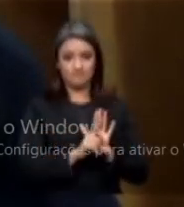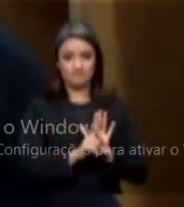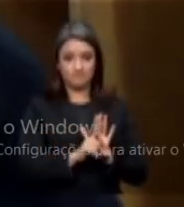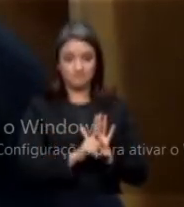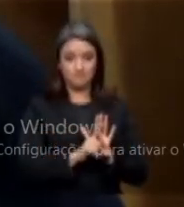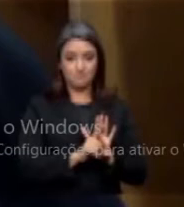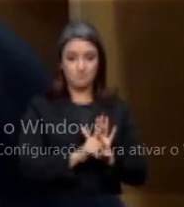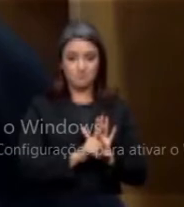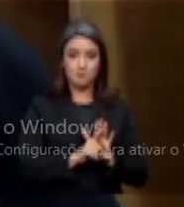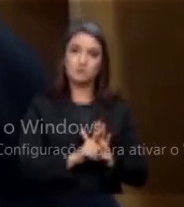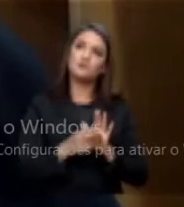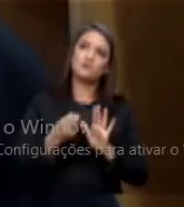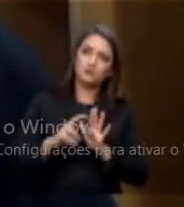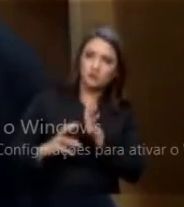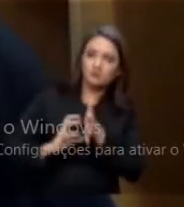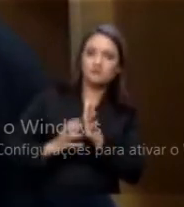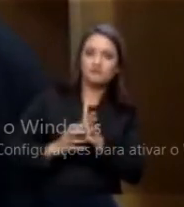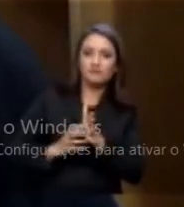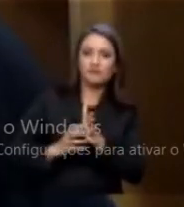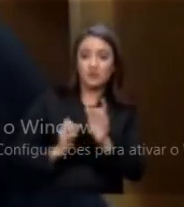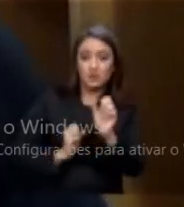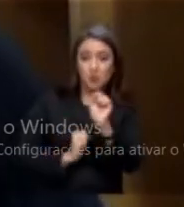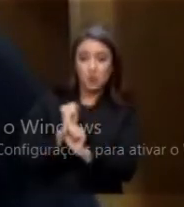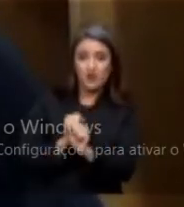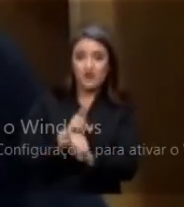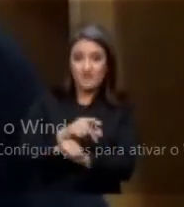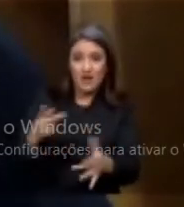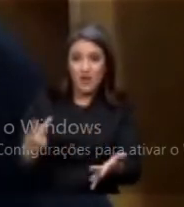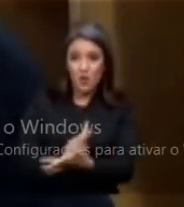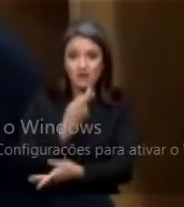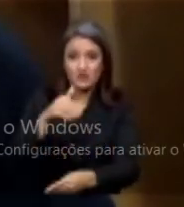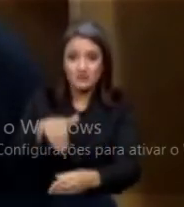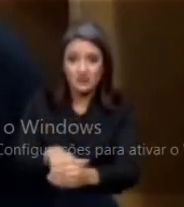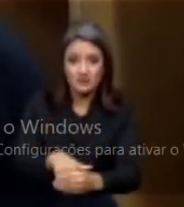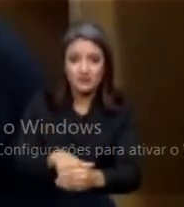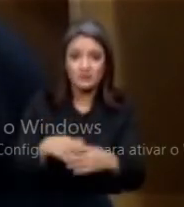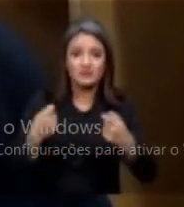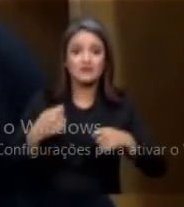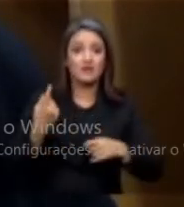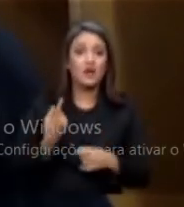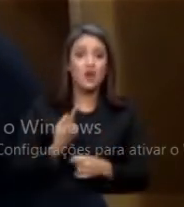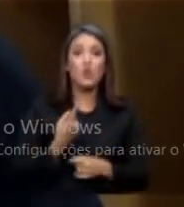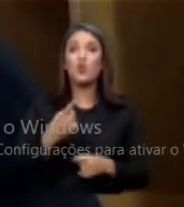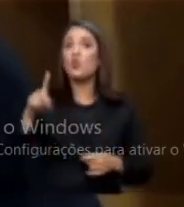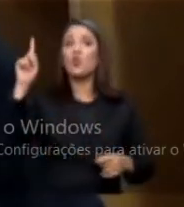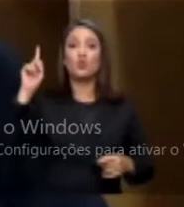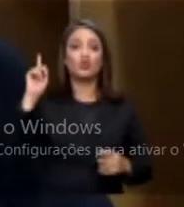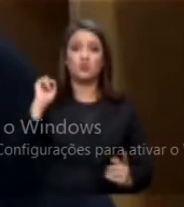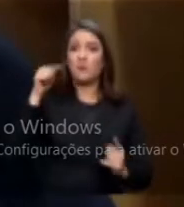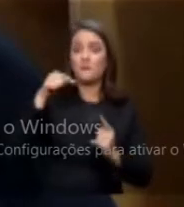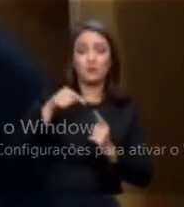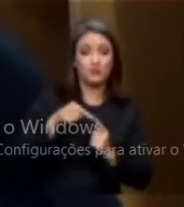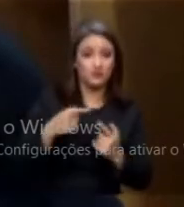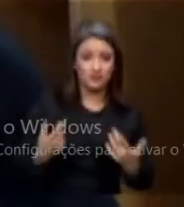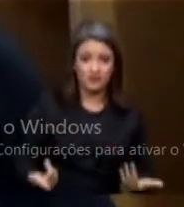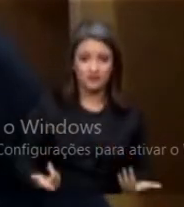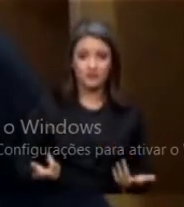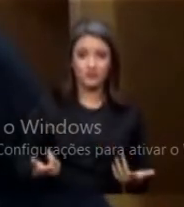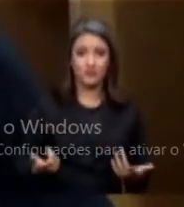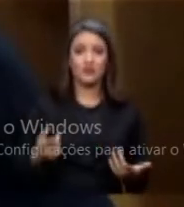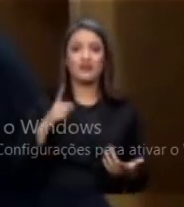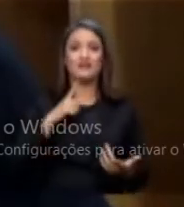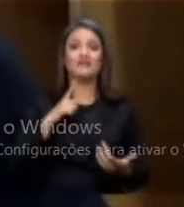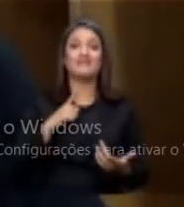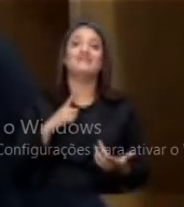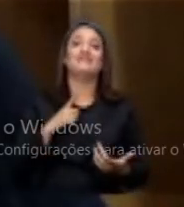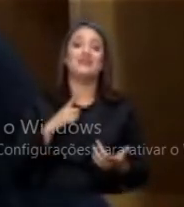eleitoral ou partidária num ano de eleições deve ser a última rácio, a intervenção final